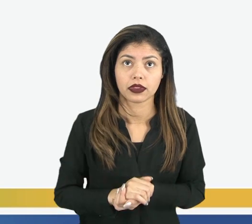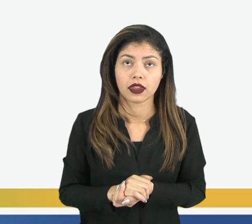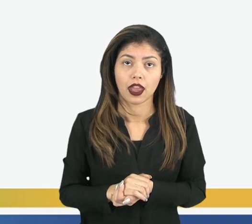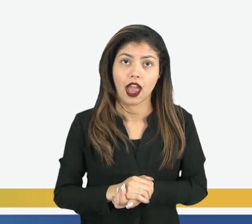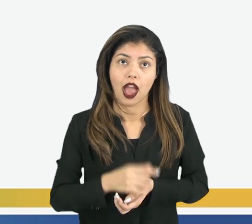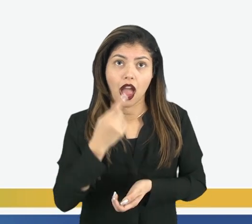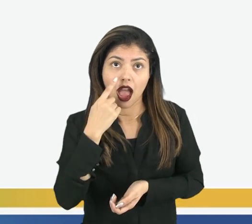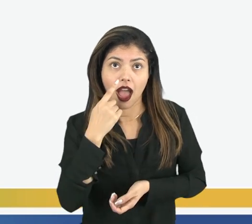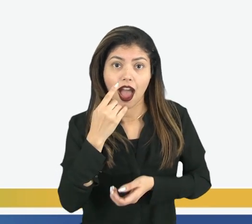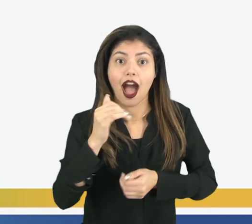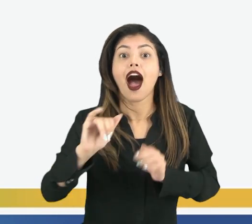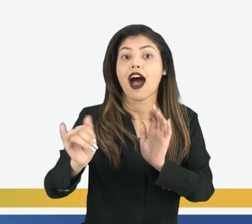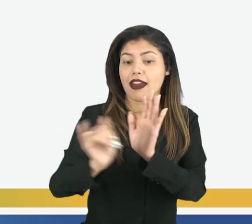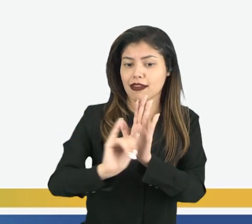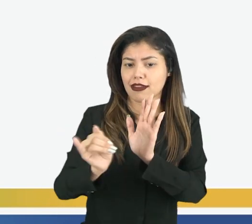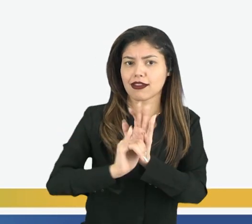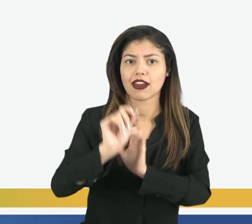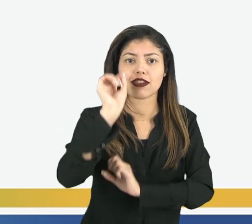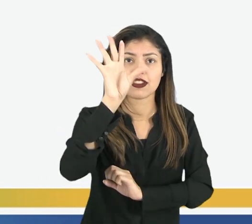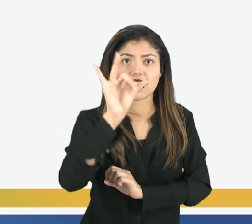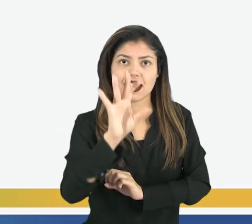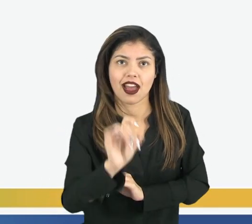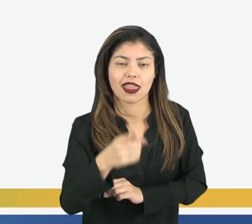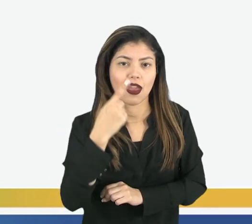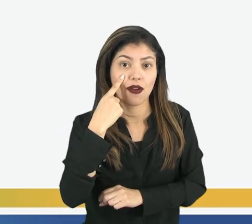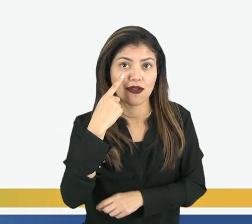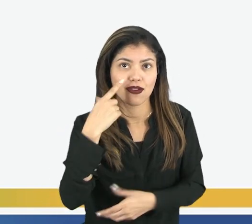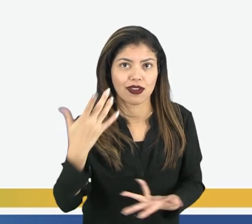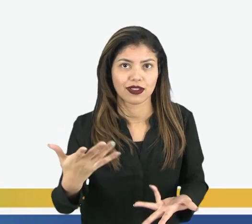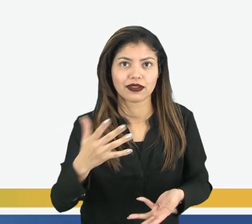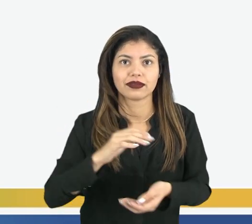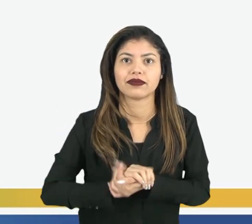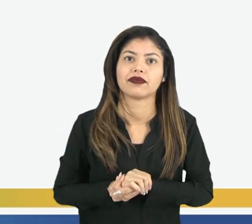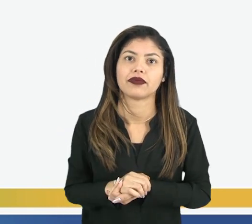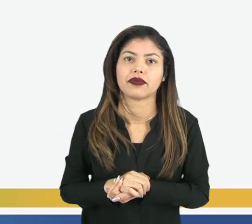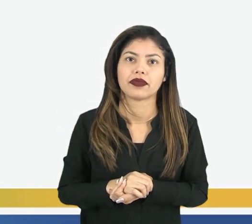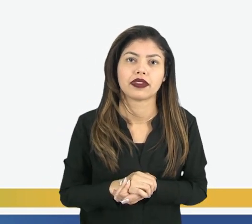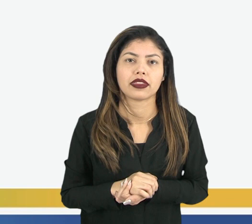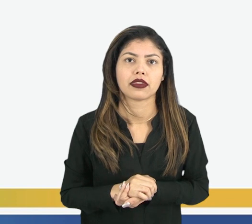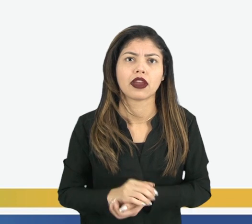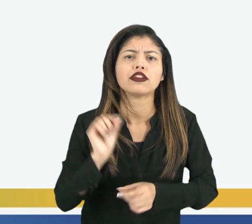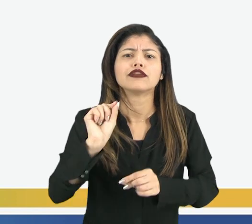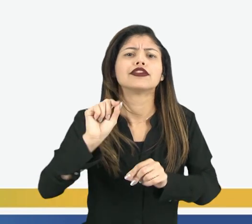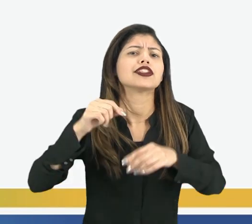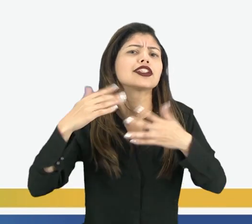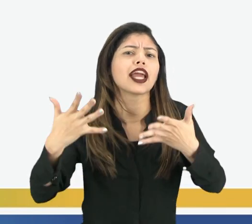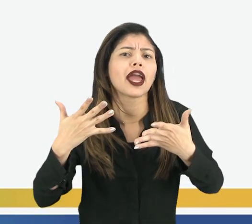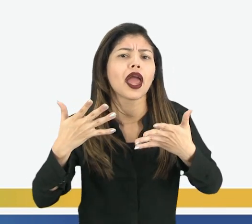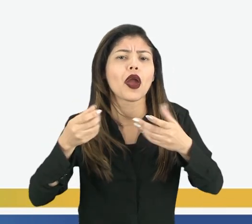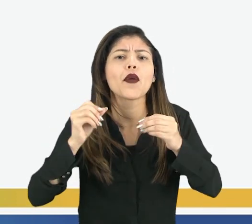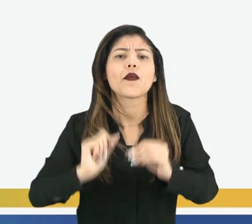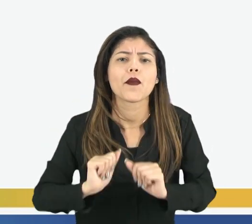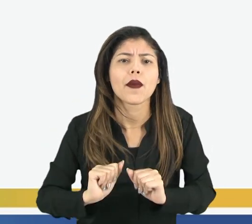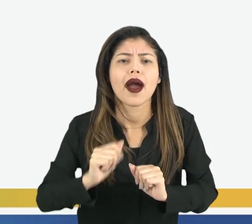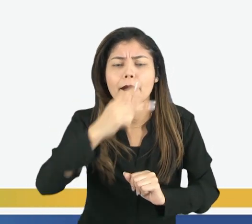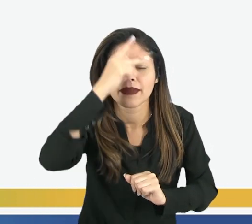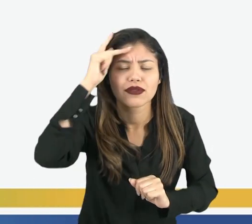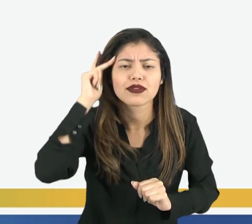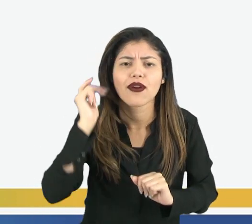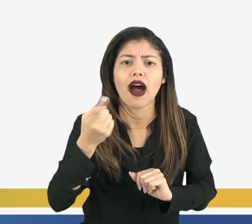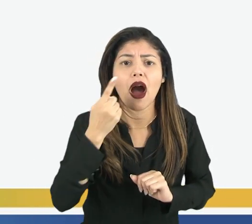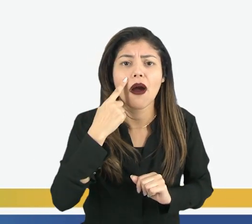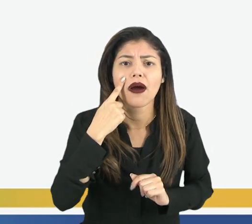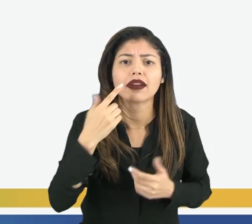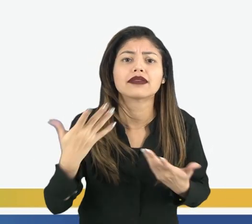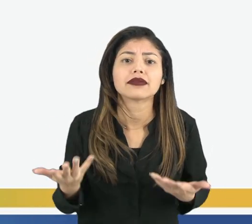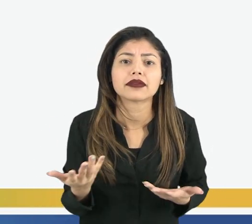nós temos a identificação destes elementos, dos olhos, a quem é que eles pertenciam. A gente vai